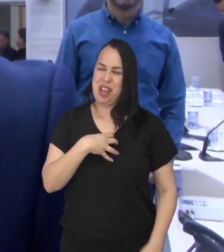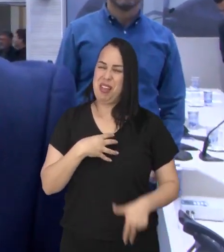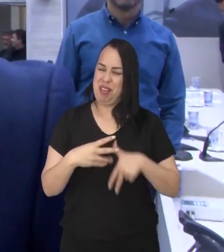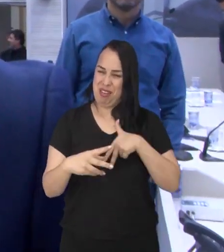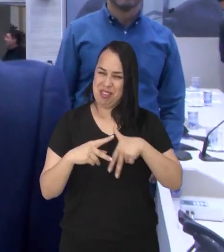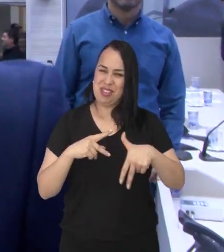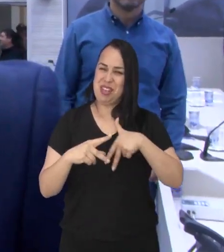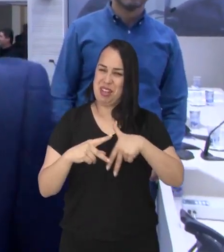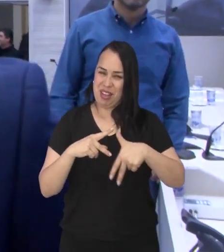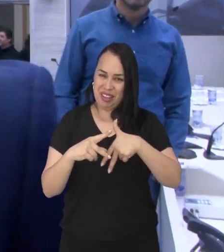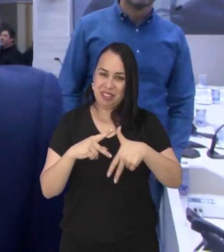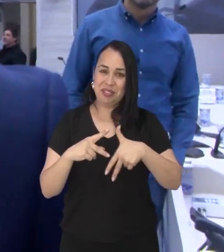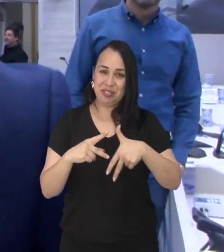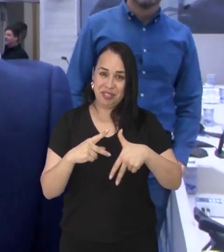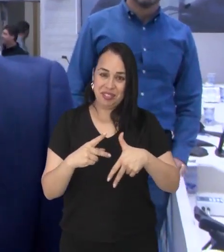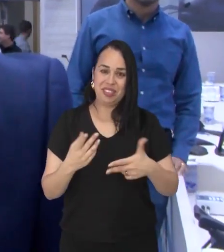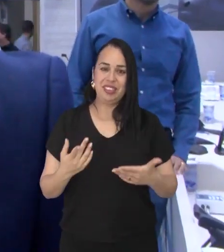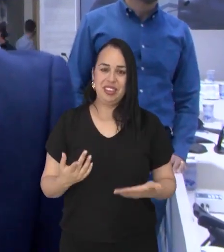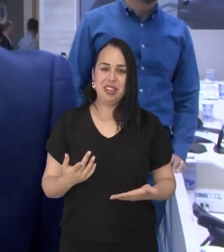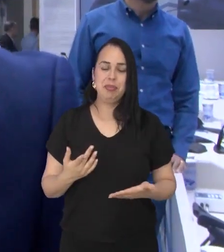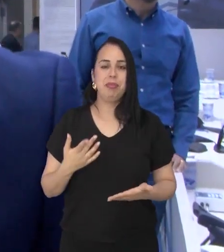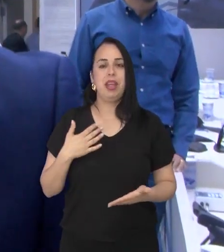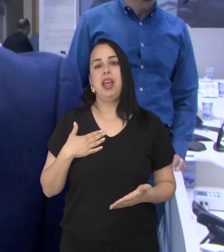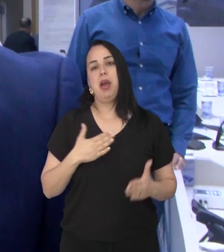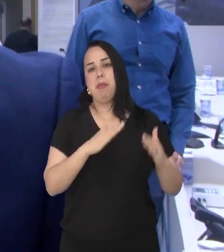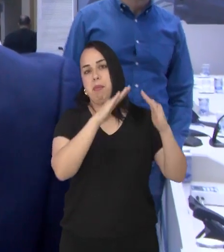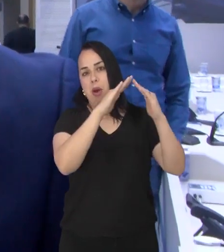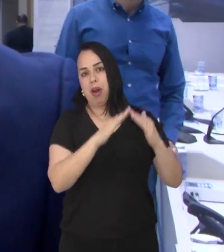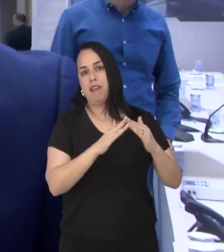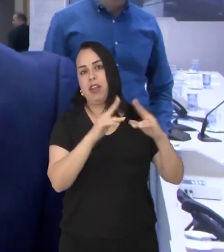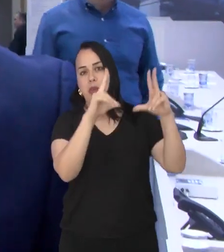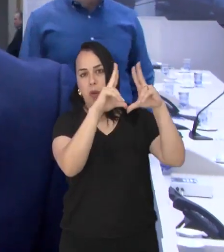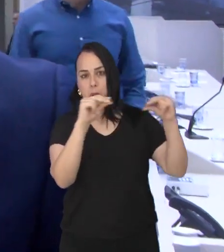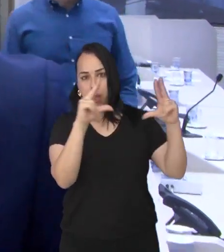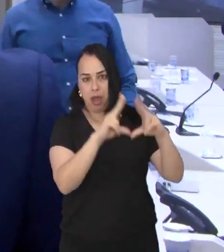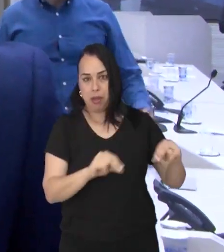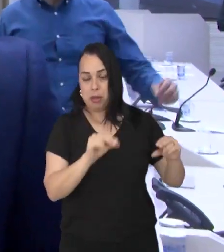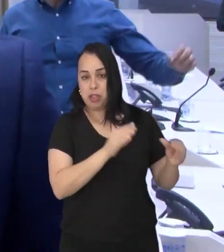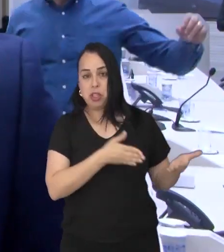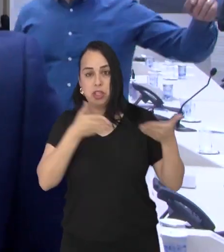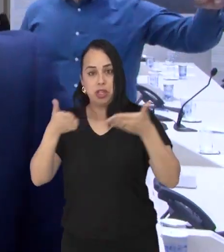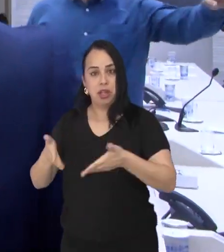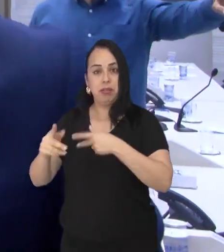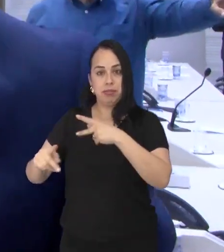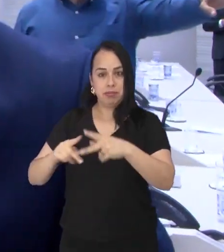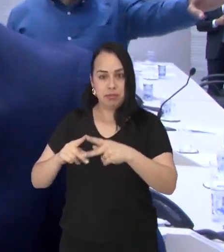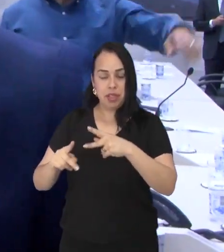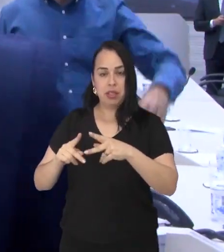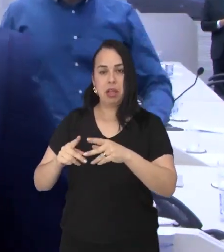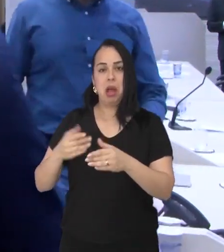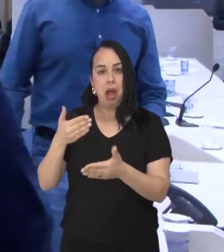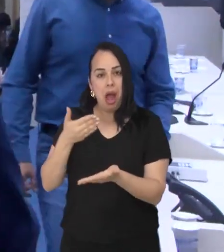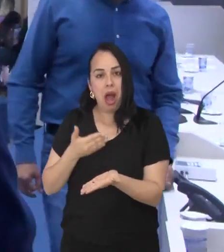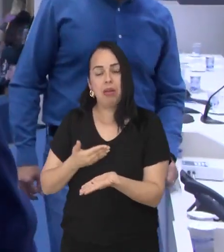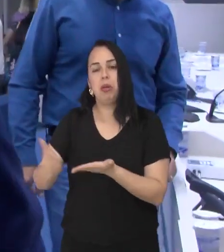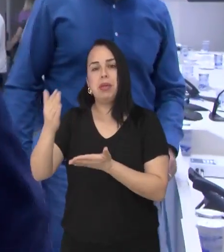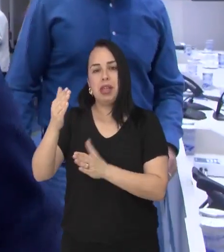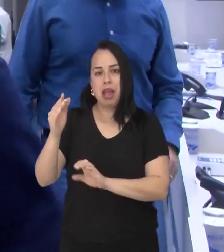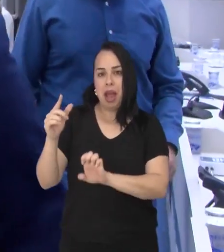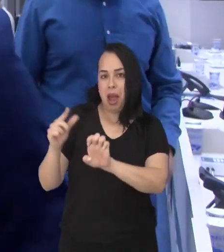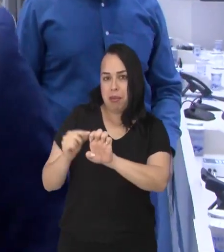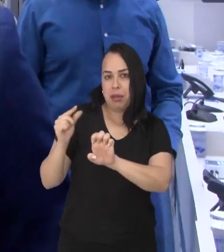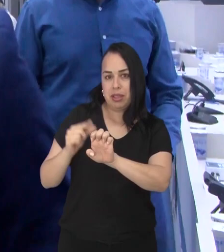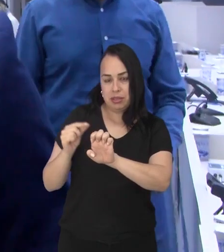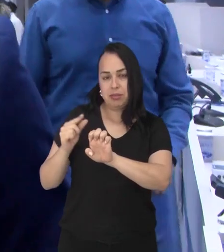sou cidadão joseense. Eu veio do Líbano, para São José dos Campos, fui bem recolhido, sou empresário.